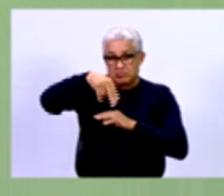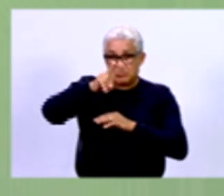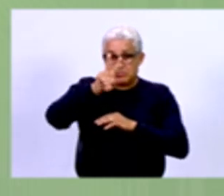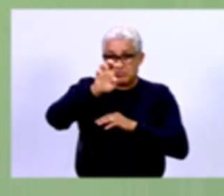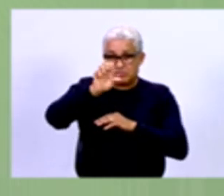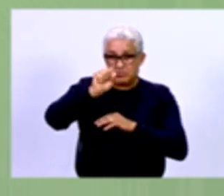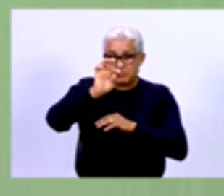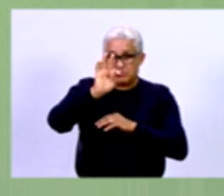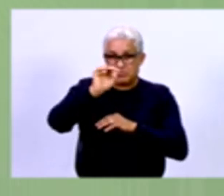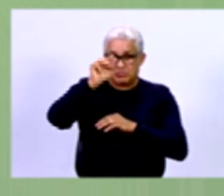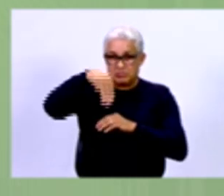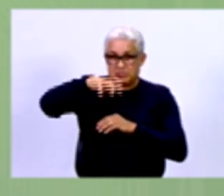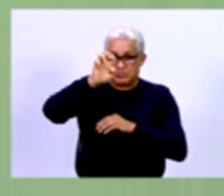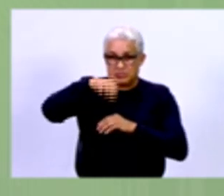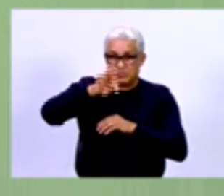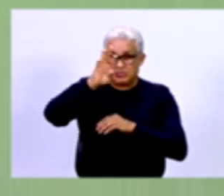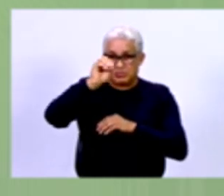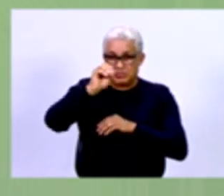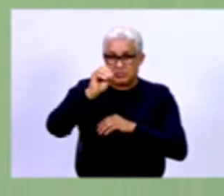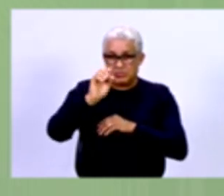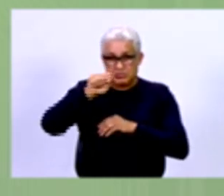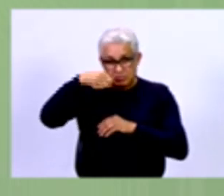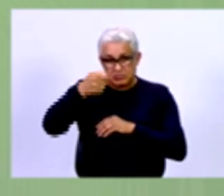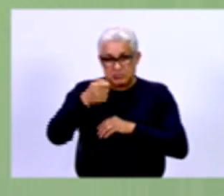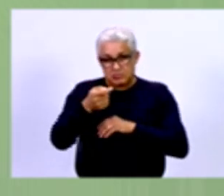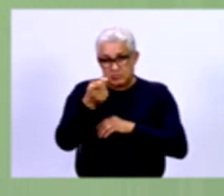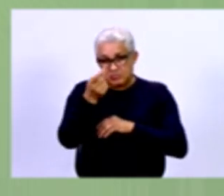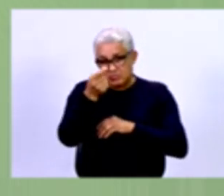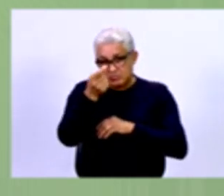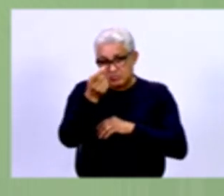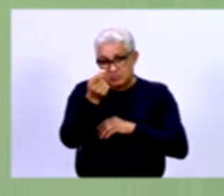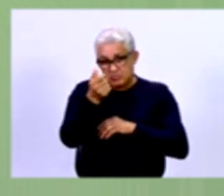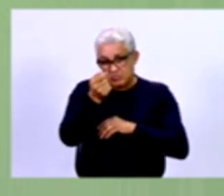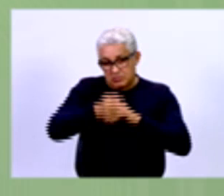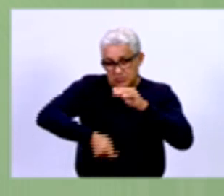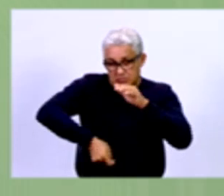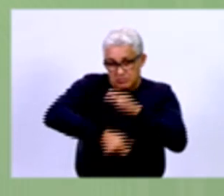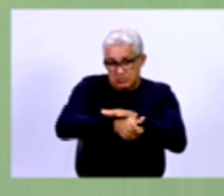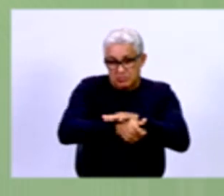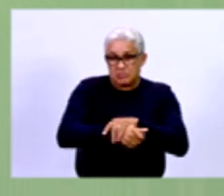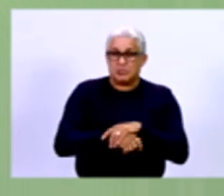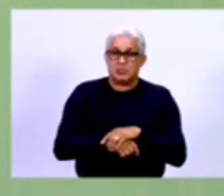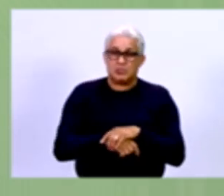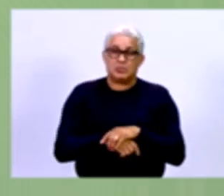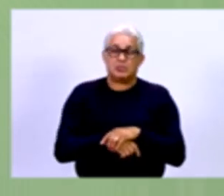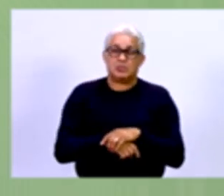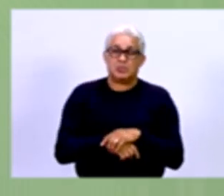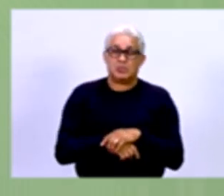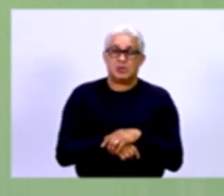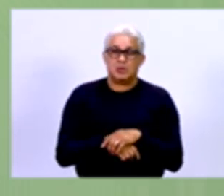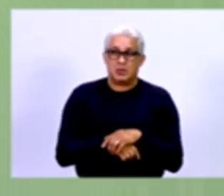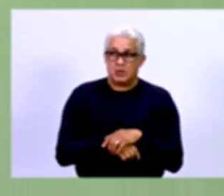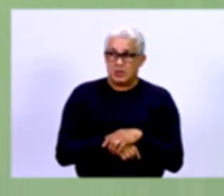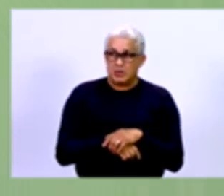investimentos, como a professora comentou, agregação de novos investimentos. Para que isso ocorra, para que isso se